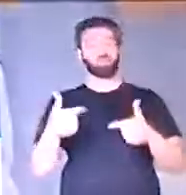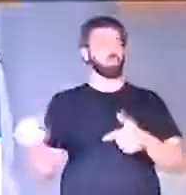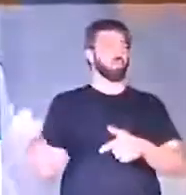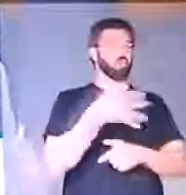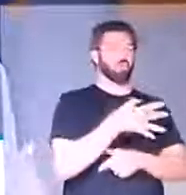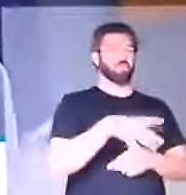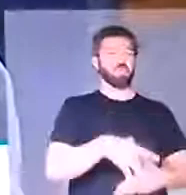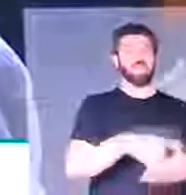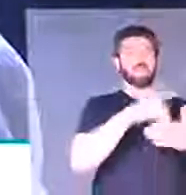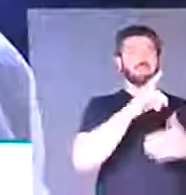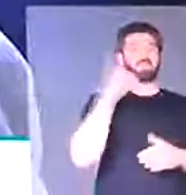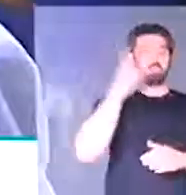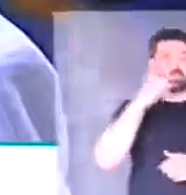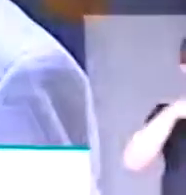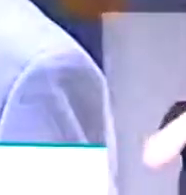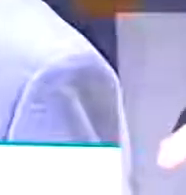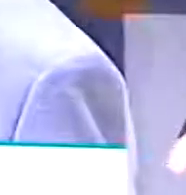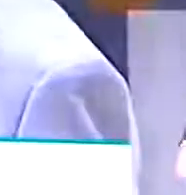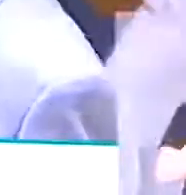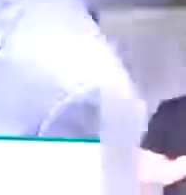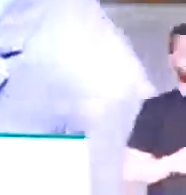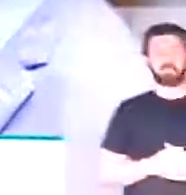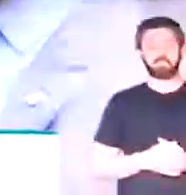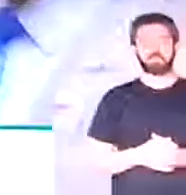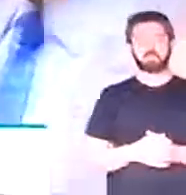novo líder, deputado Paulo Martins.